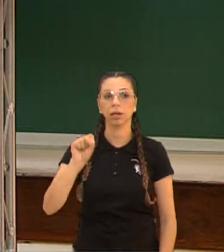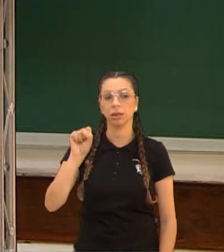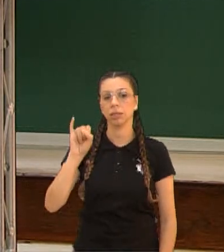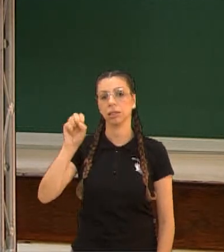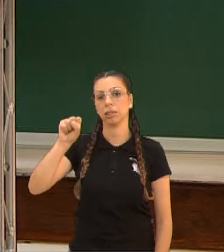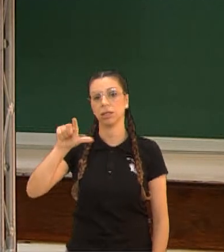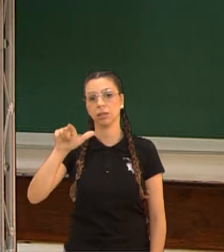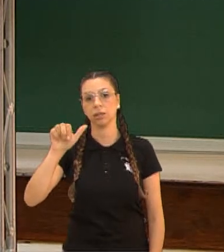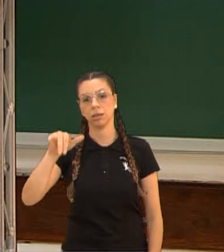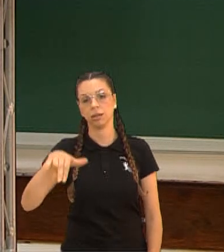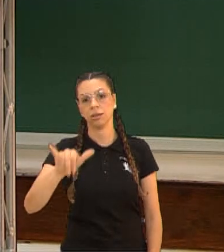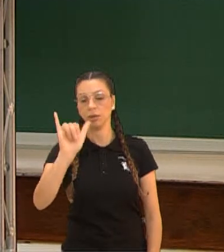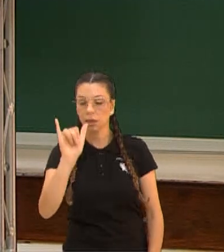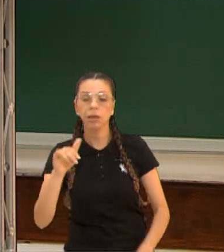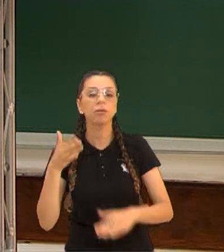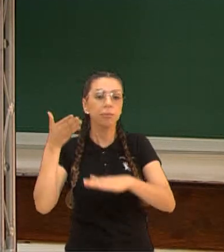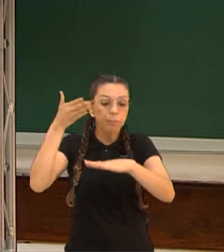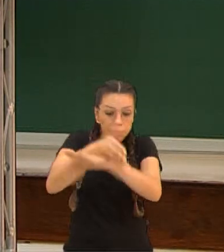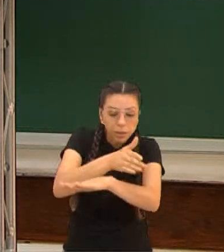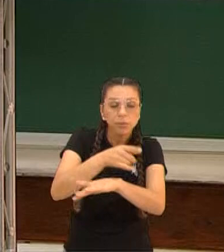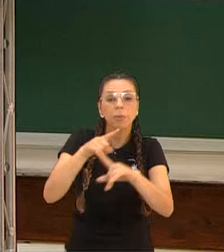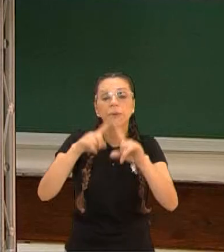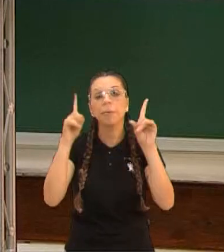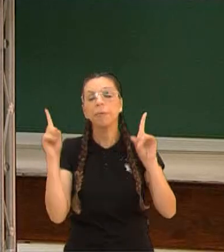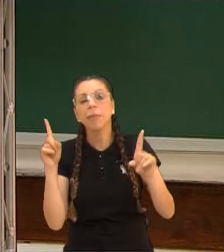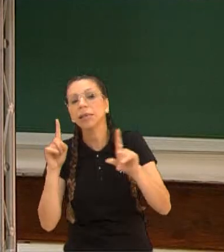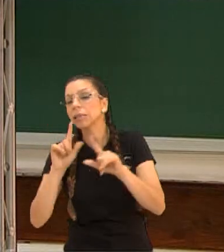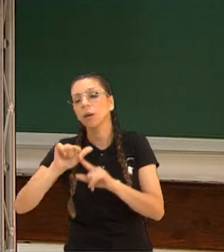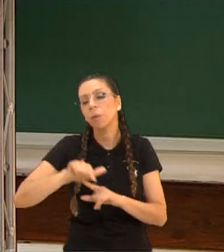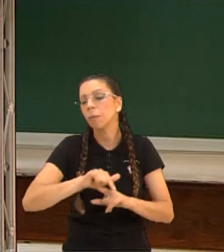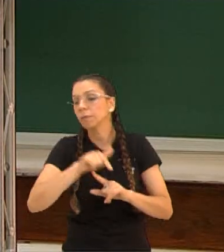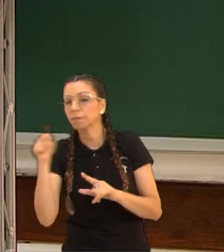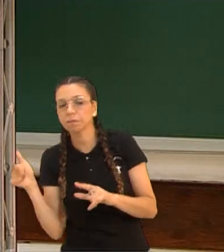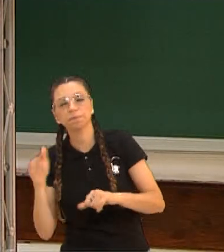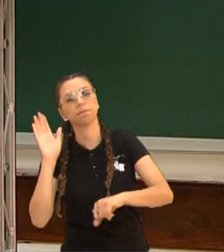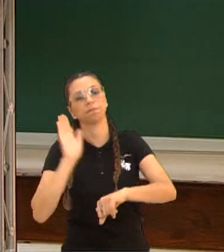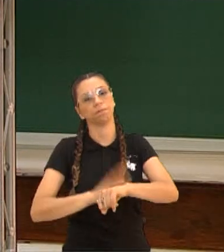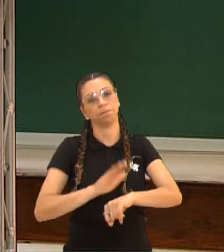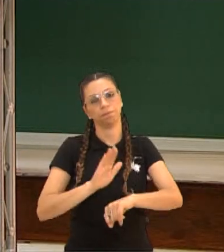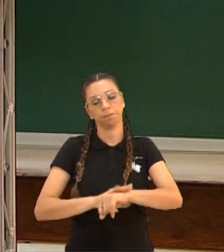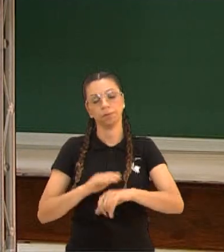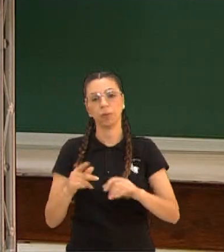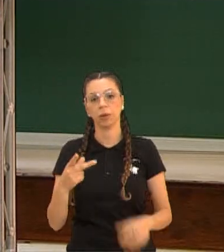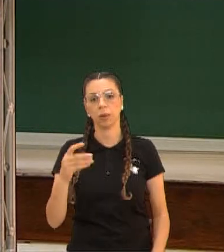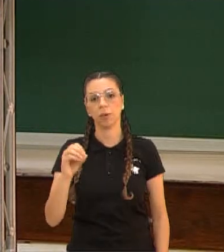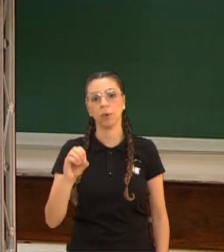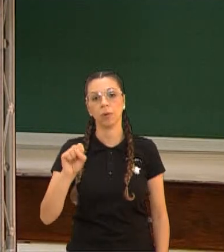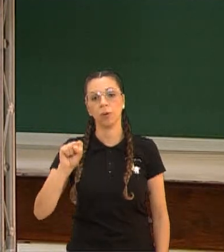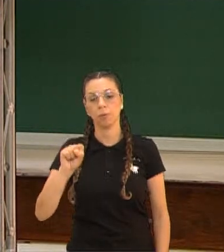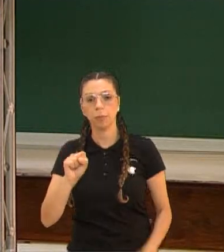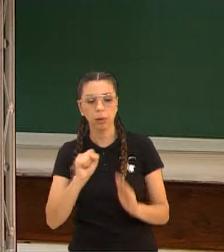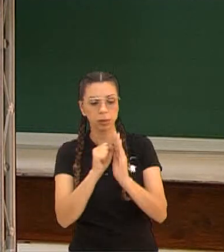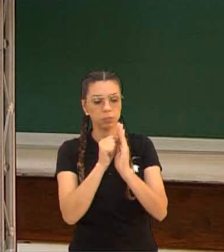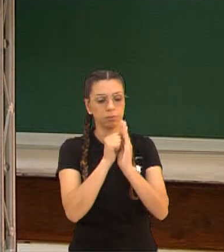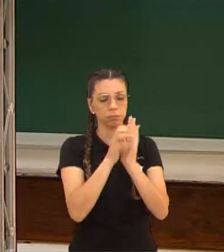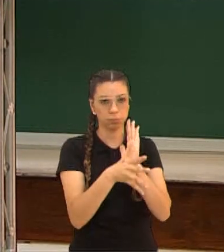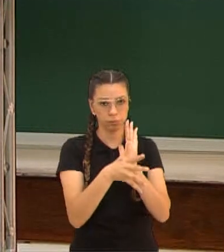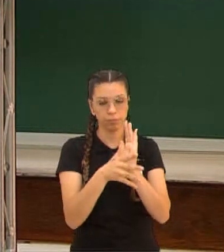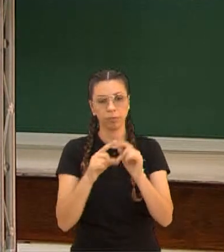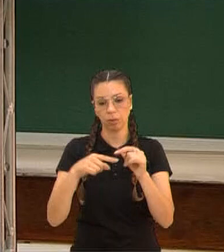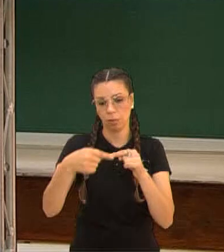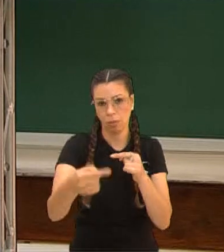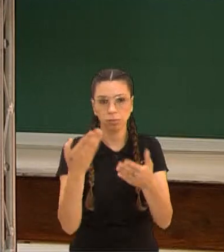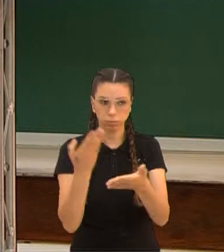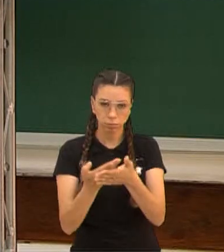participou, mas ele vai, com certeza, pertencer a um outro movimento, que é o pós-impressionismo, que a gente vai ter na aula que vem, tá?